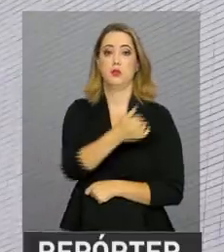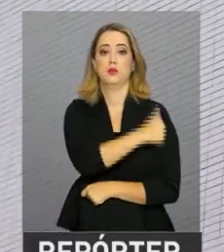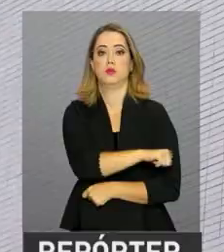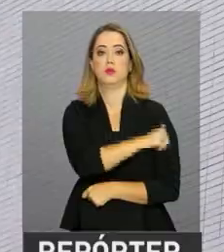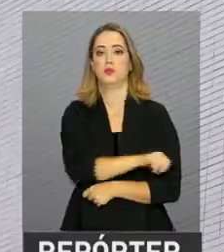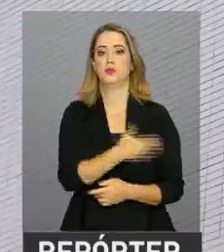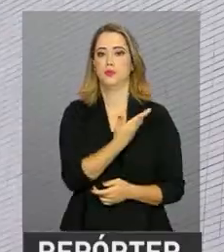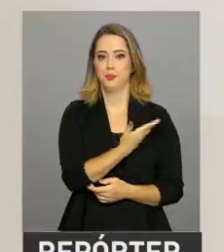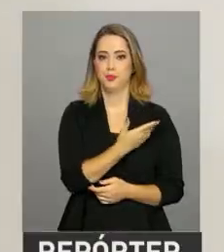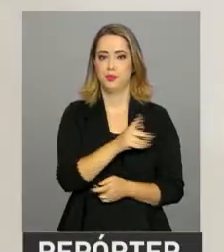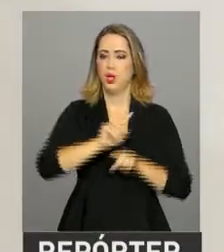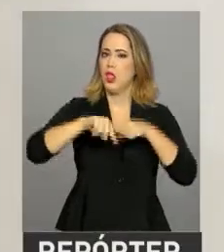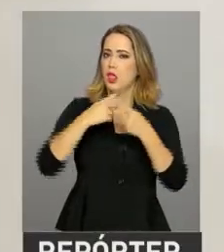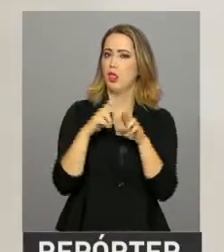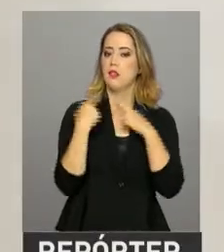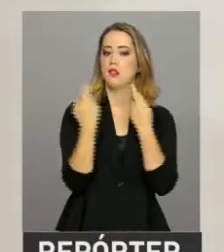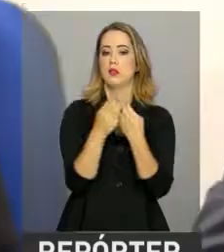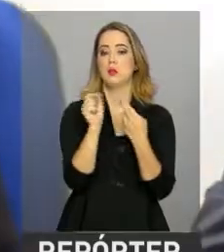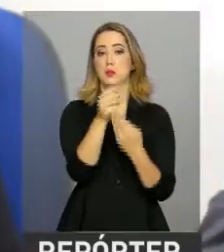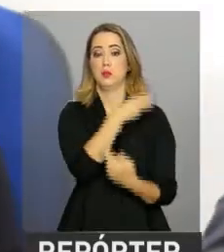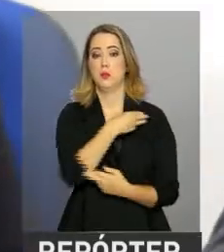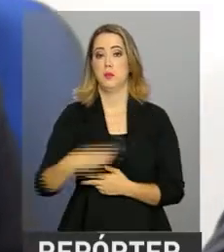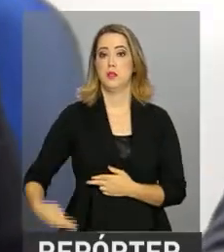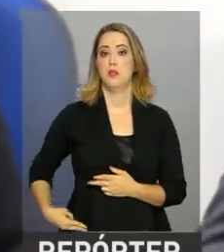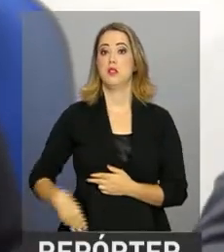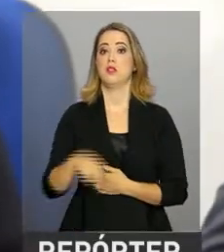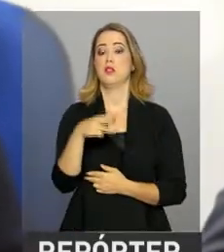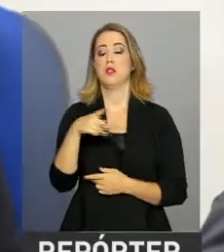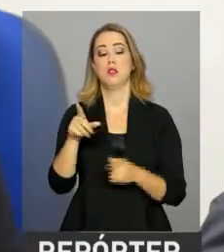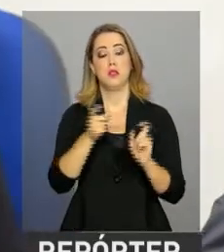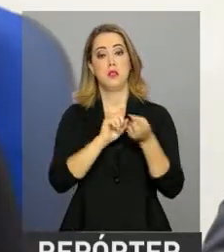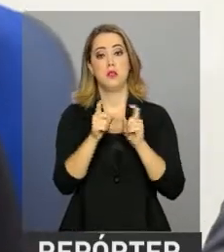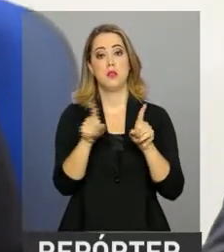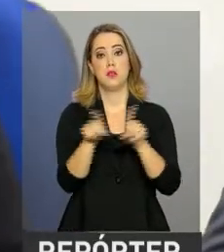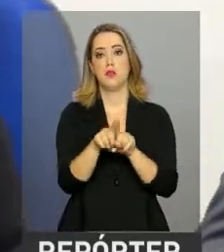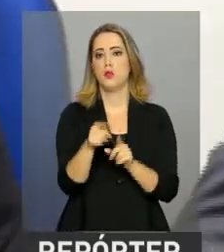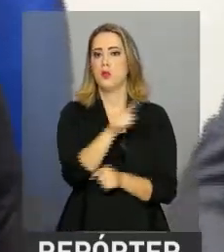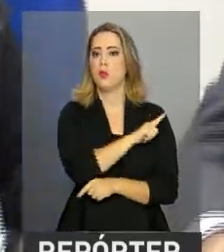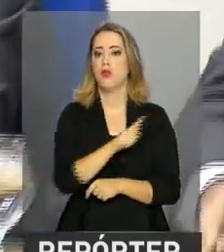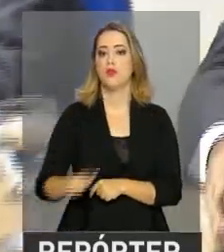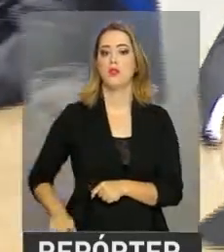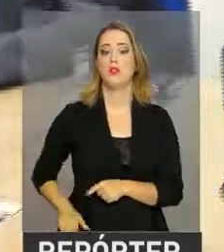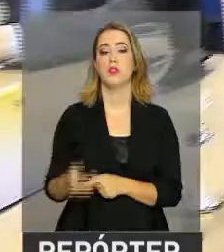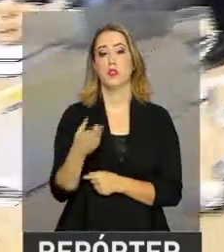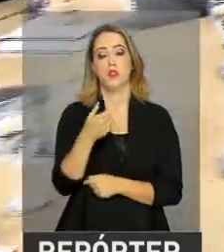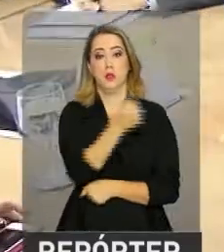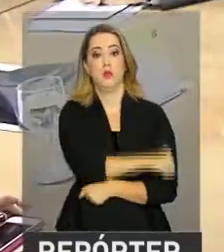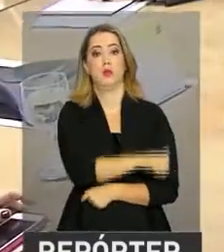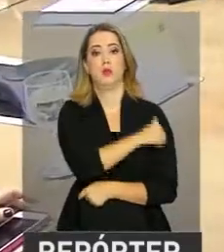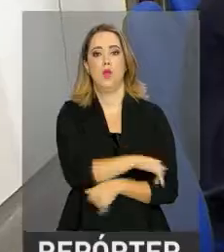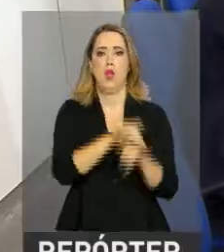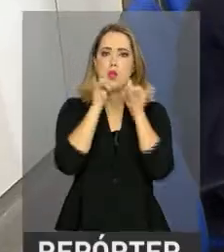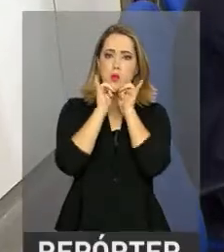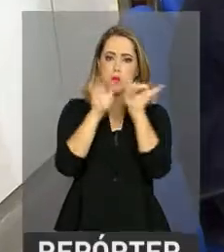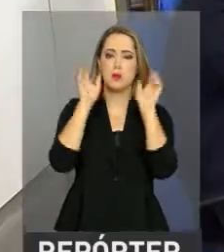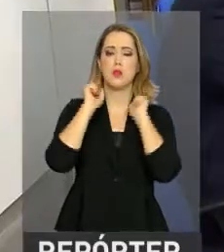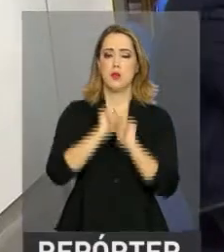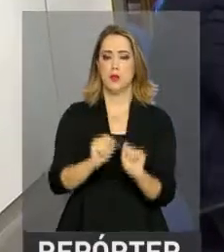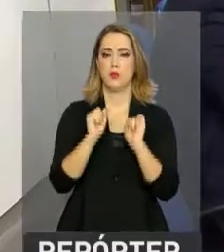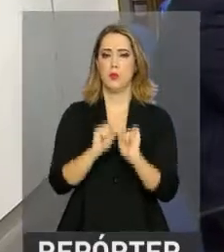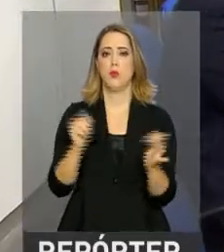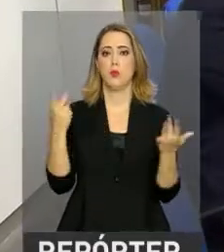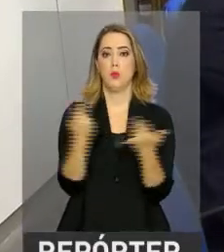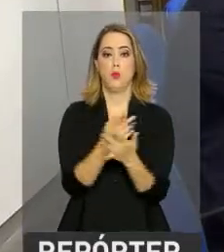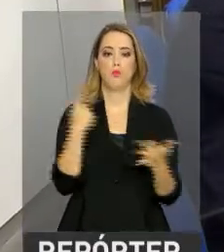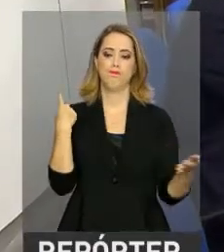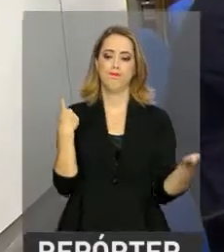reunirem no Ministério da Fazenda, o ministro Henrique Meirelles e o governador do Rio de Janeiro, Luiz Fernando Pezão, anunciaram que é possível e viável